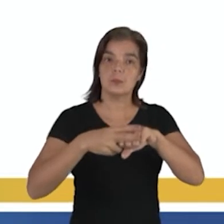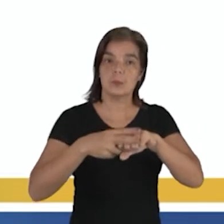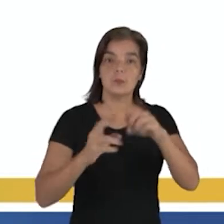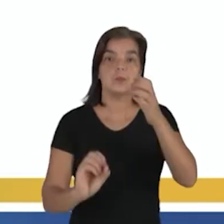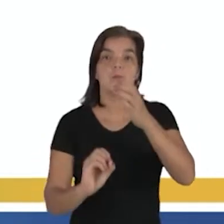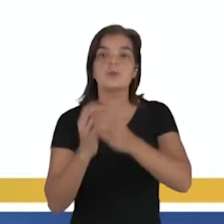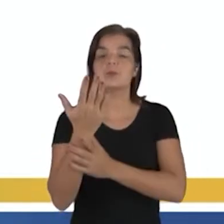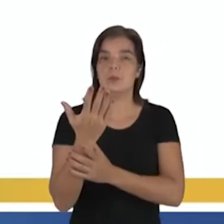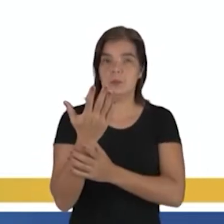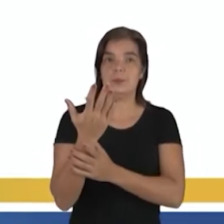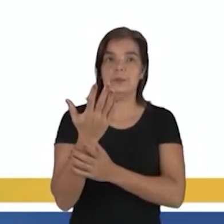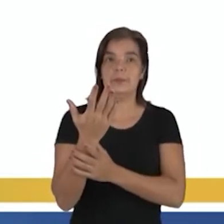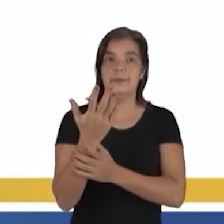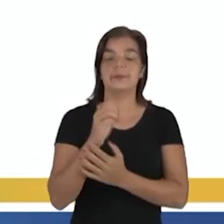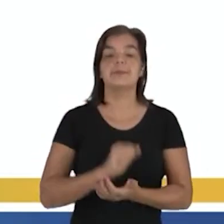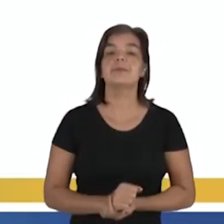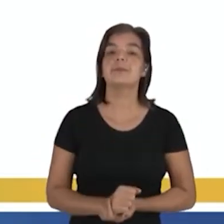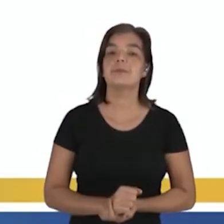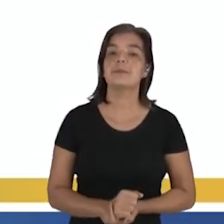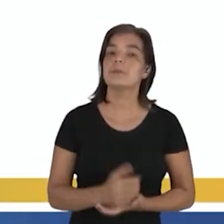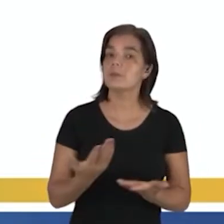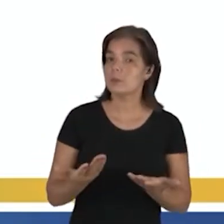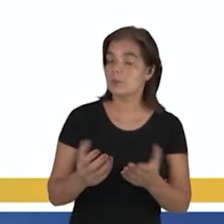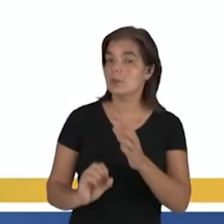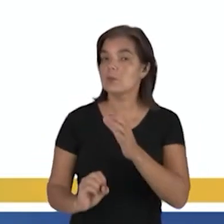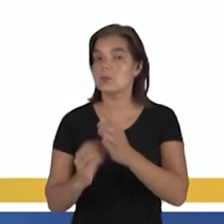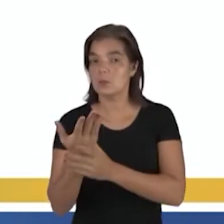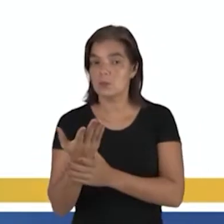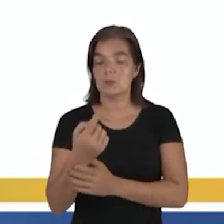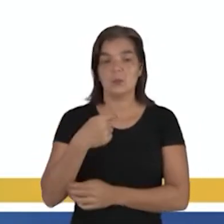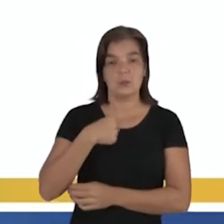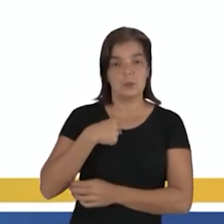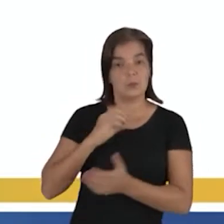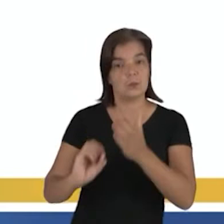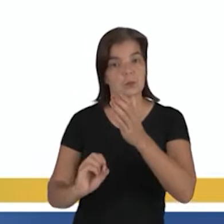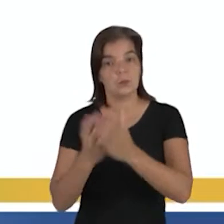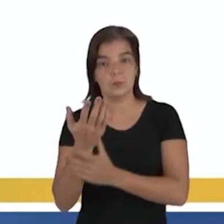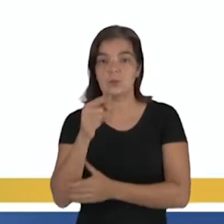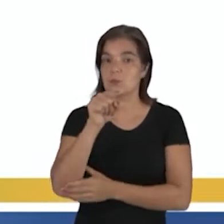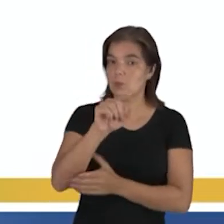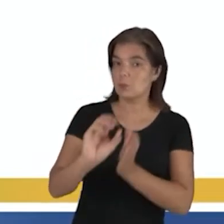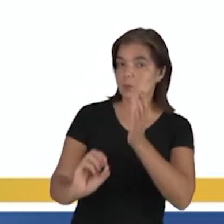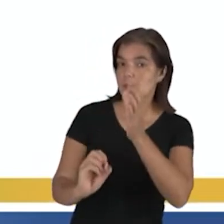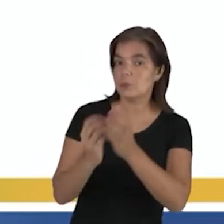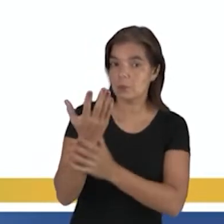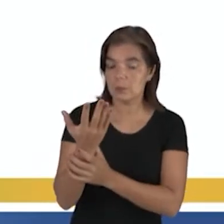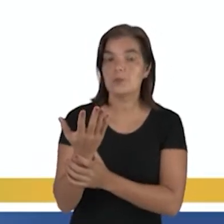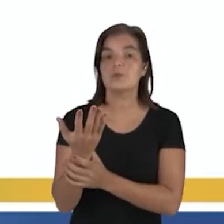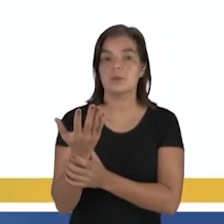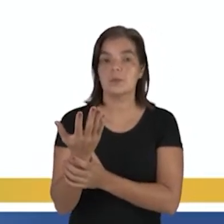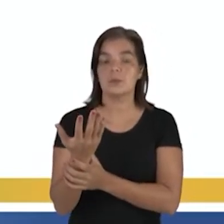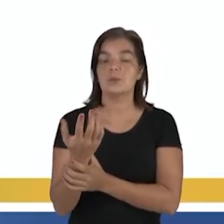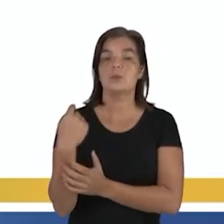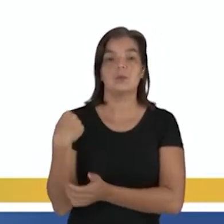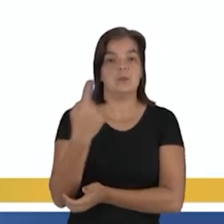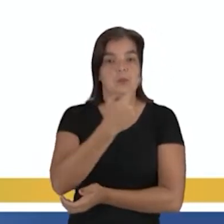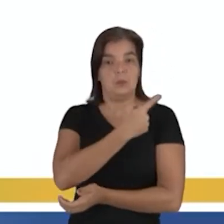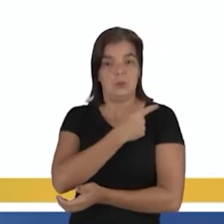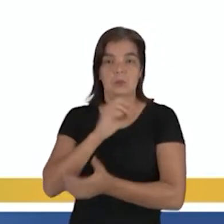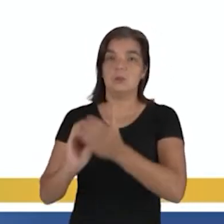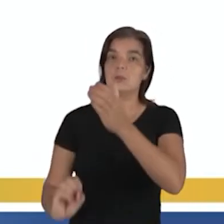forma verbal surgia. Eu surgia, tu surgias, ele surgia.